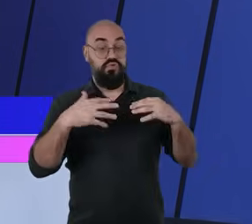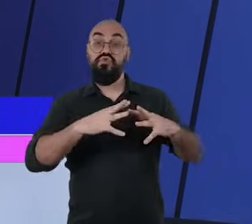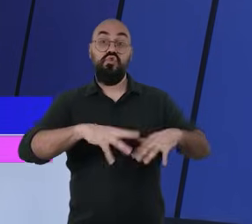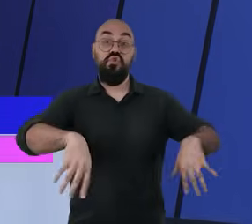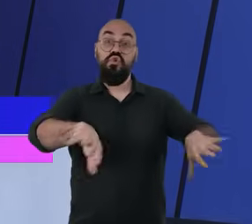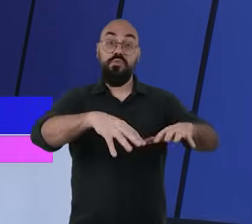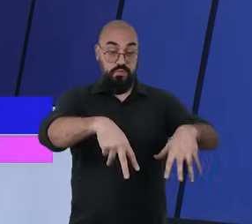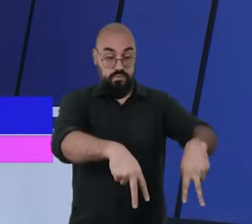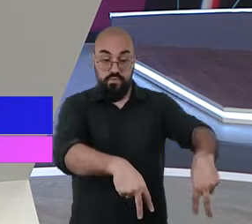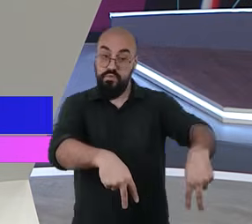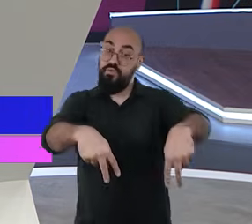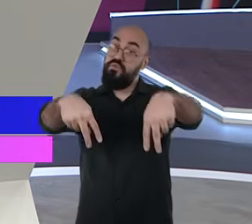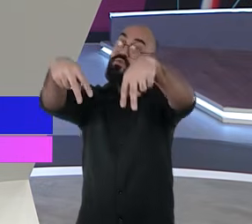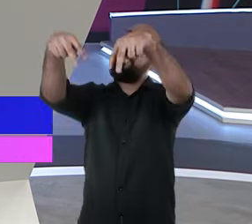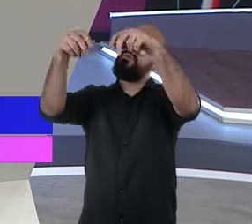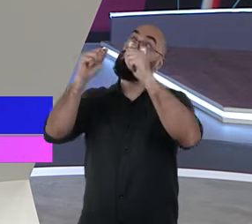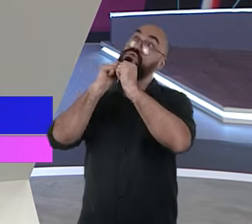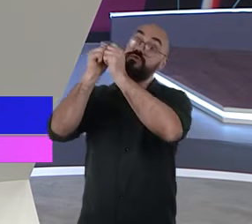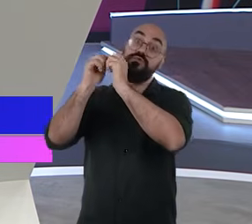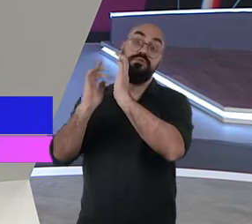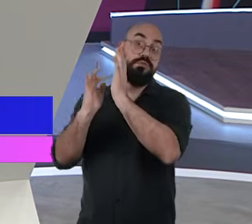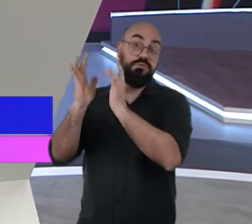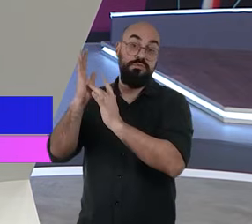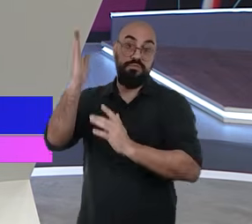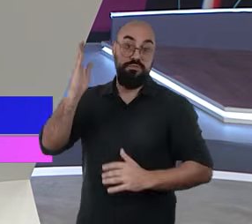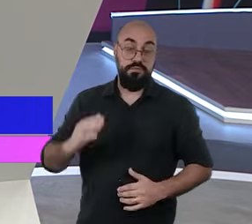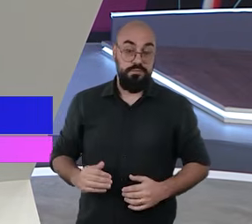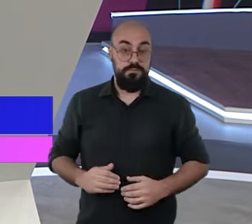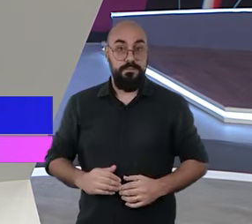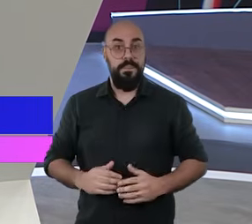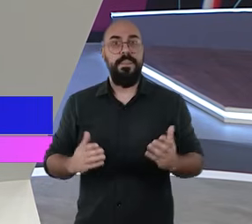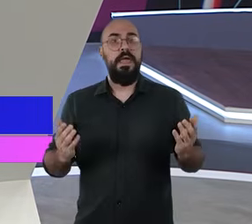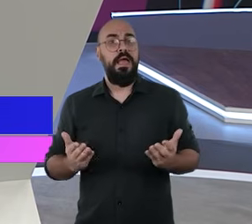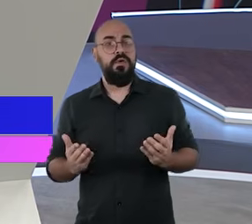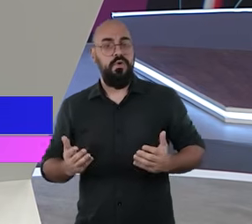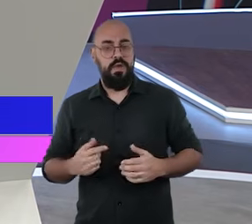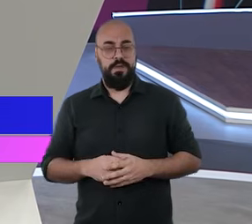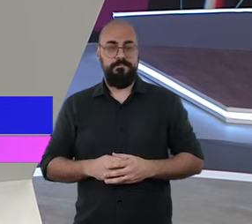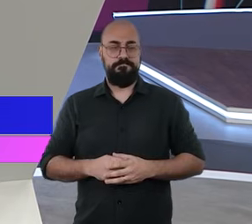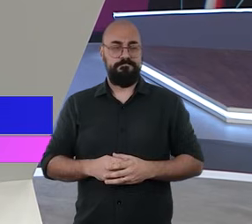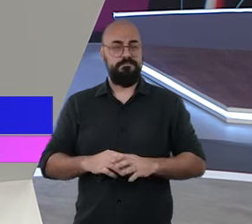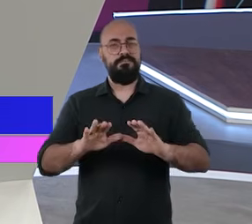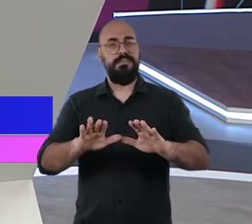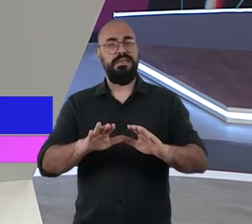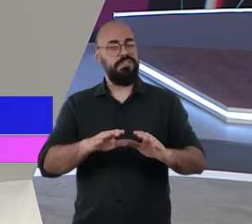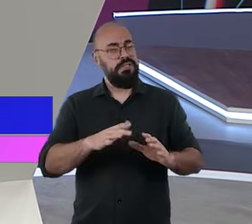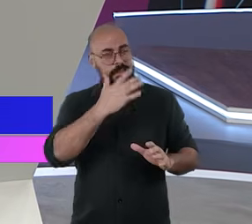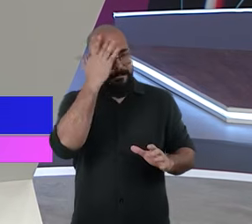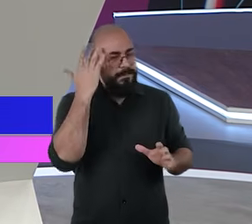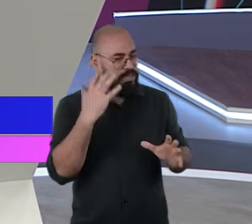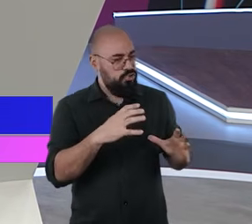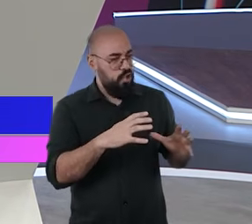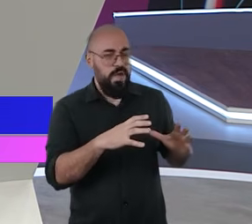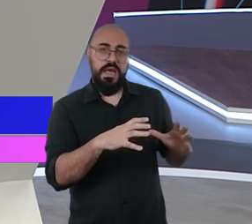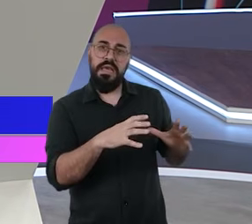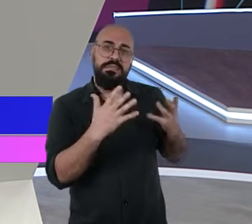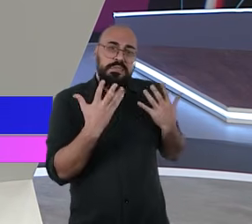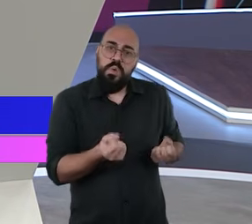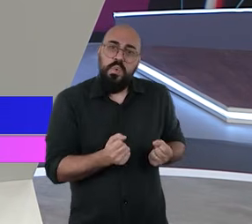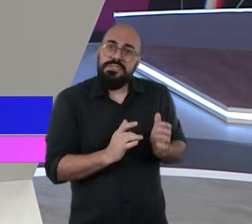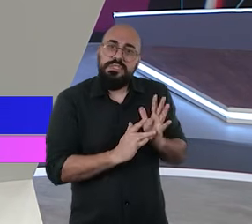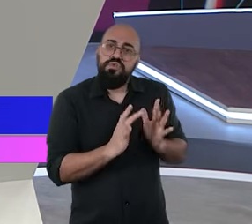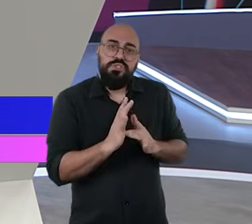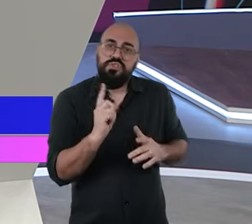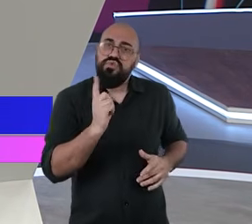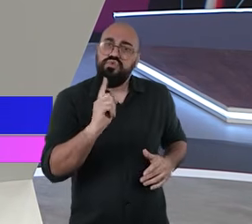ares. Agora temos o outro lado. E os ímpios? O que acontecerá com esses ímpios? Vem a Bíblia.